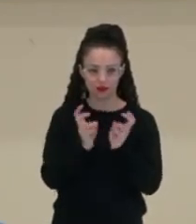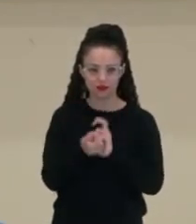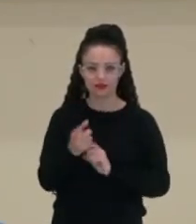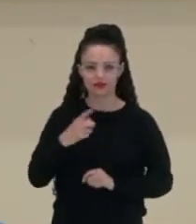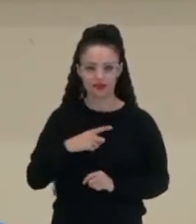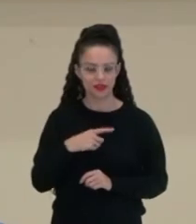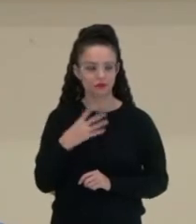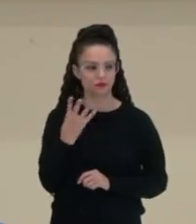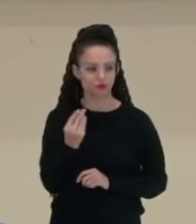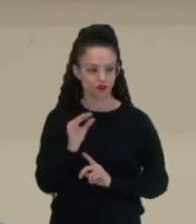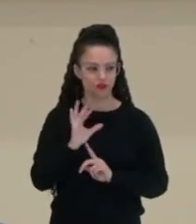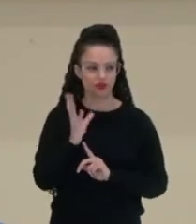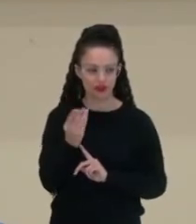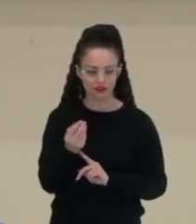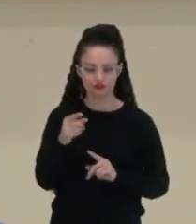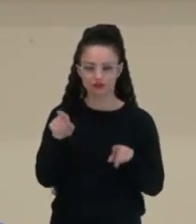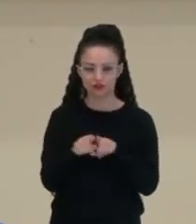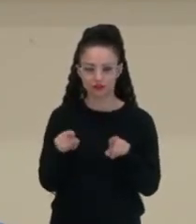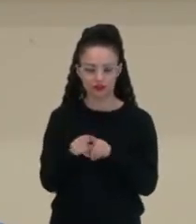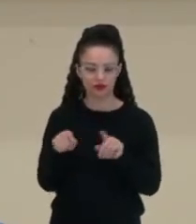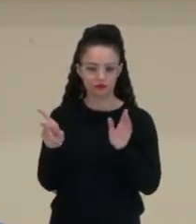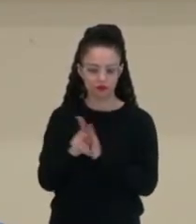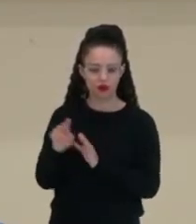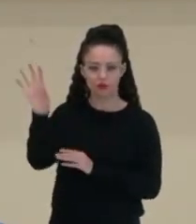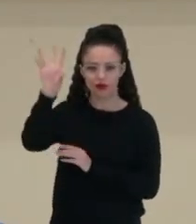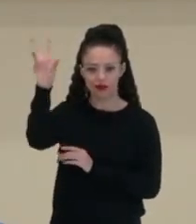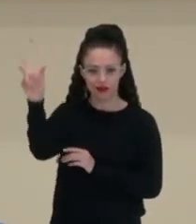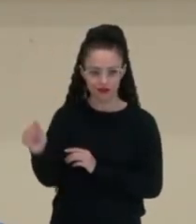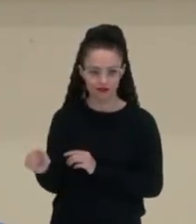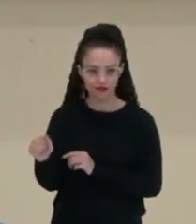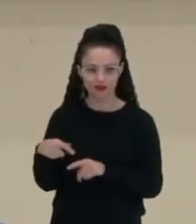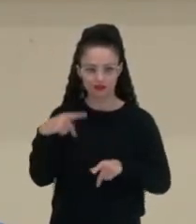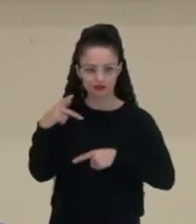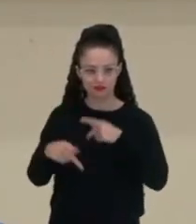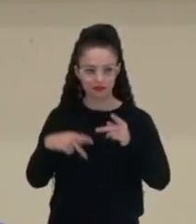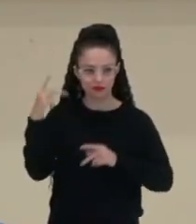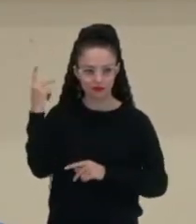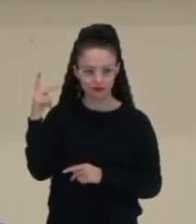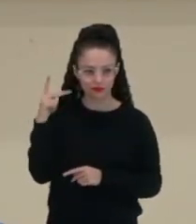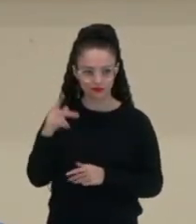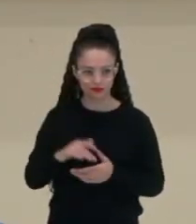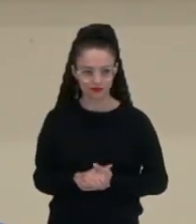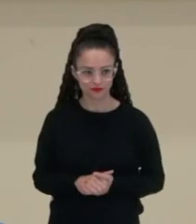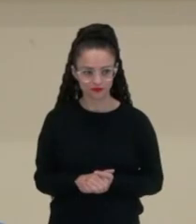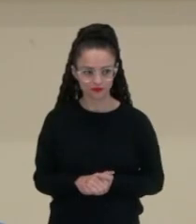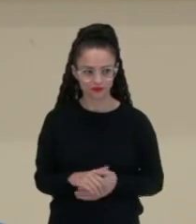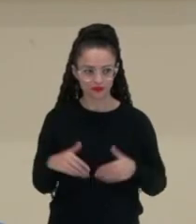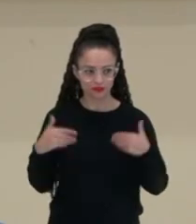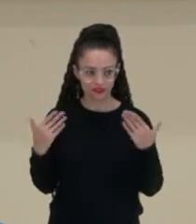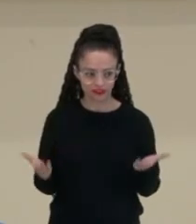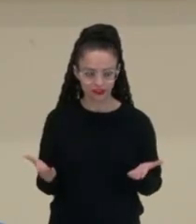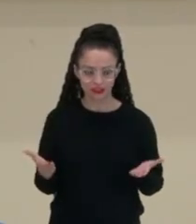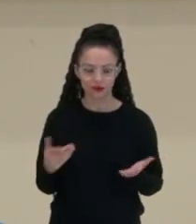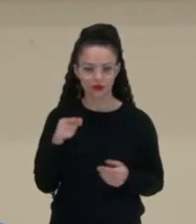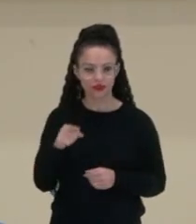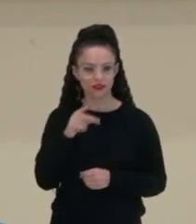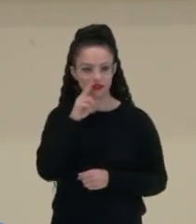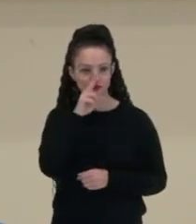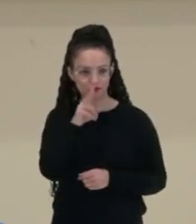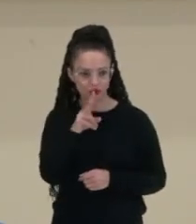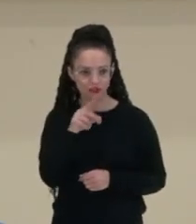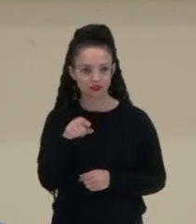muita arte que vem também da África, né? Que veio com o povo africano para o nosso país. Então, esse fortalecimento